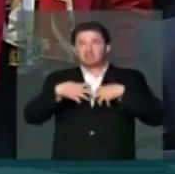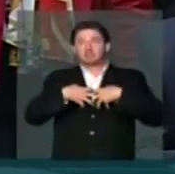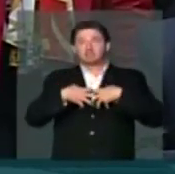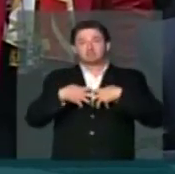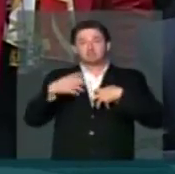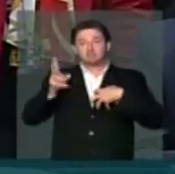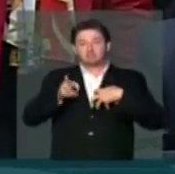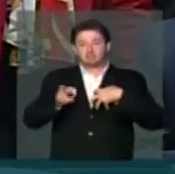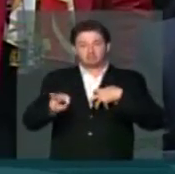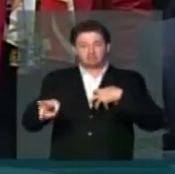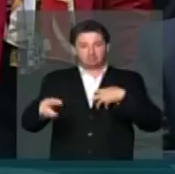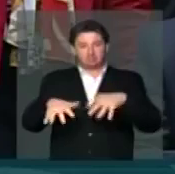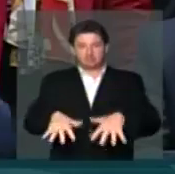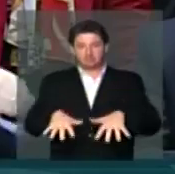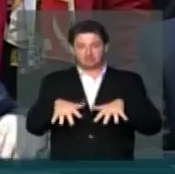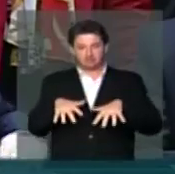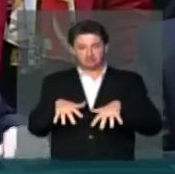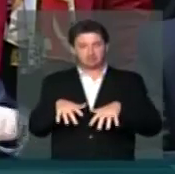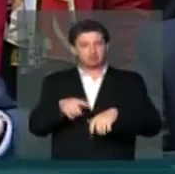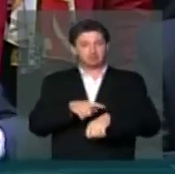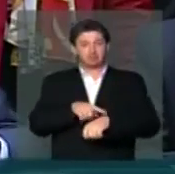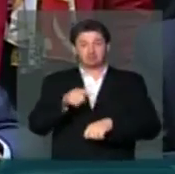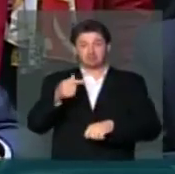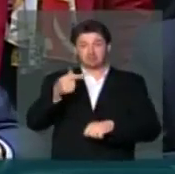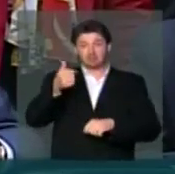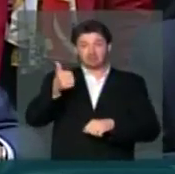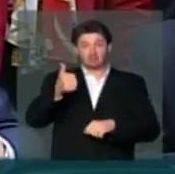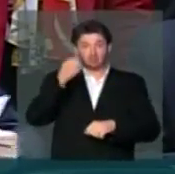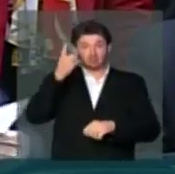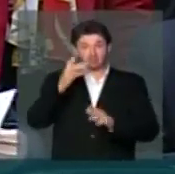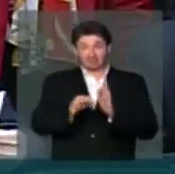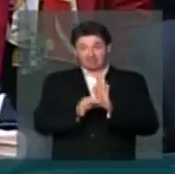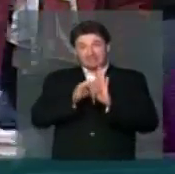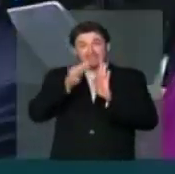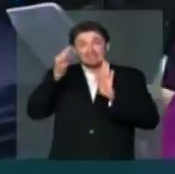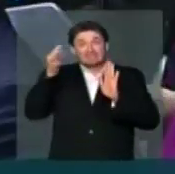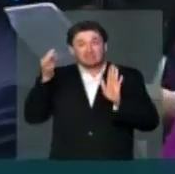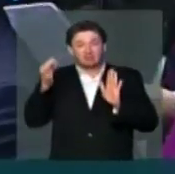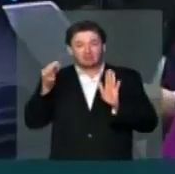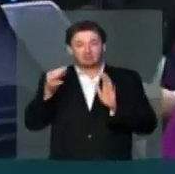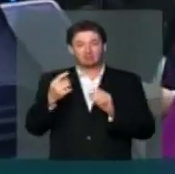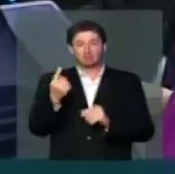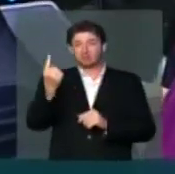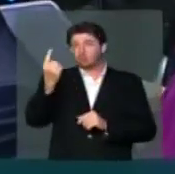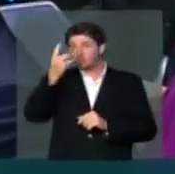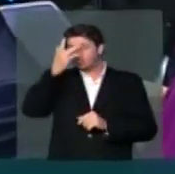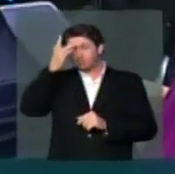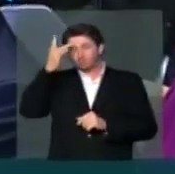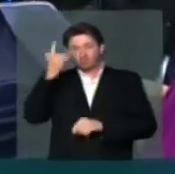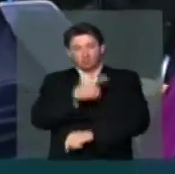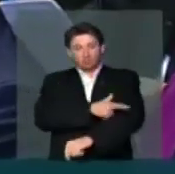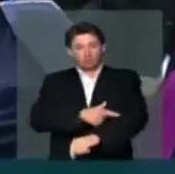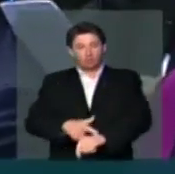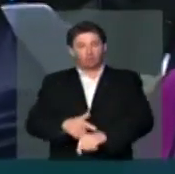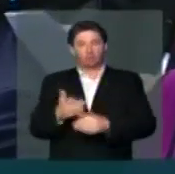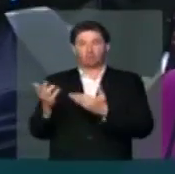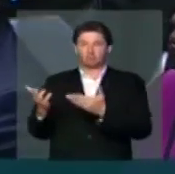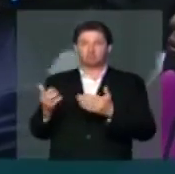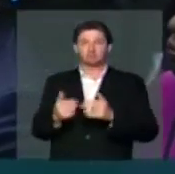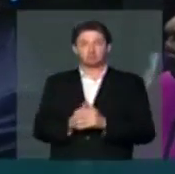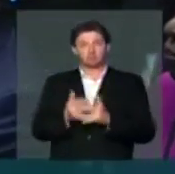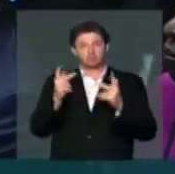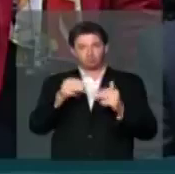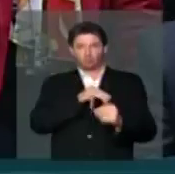para uma continuidade de uma sessão que tem 71 parlamentares inscritos e uma pessoa se comportando da maneira como está